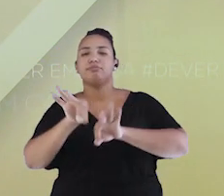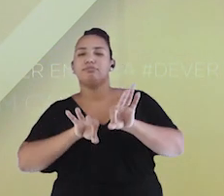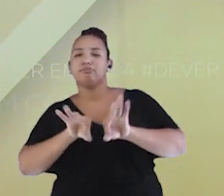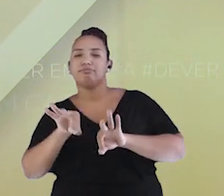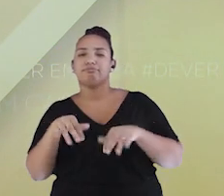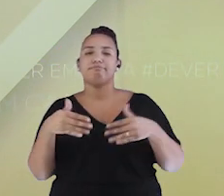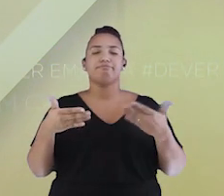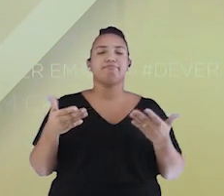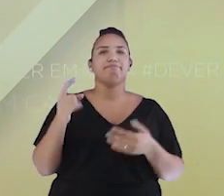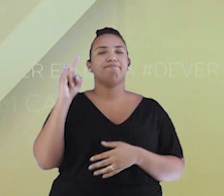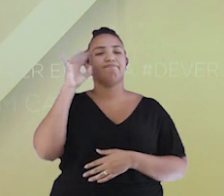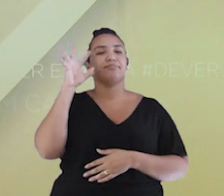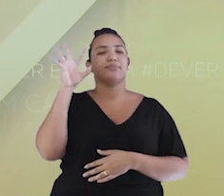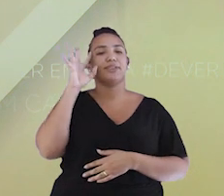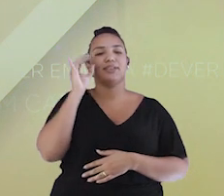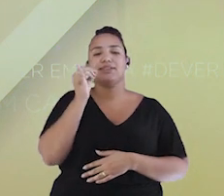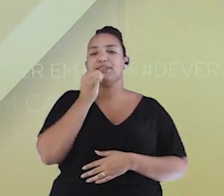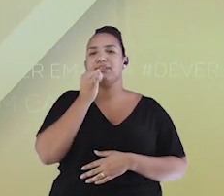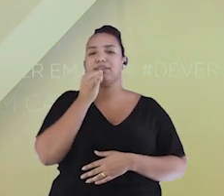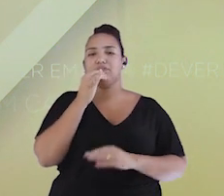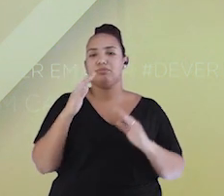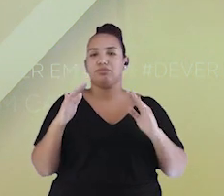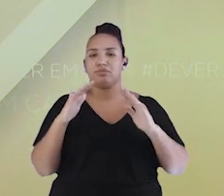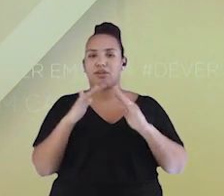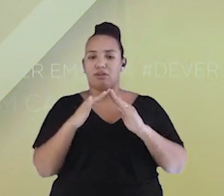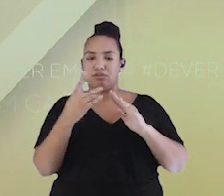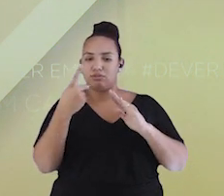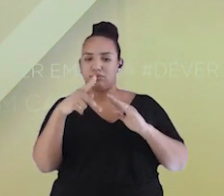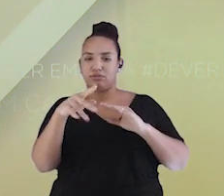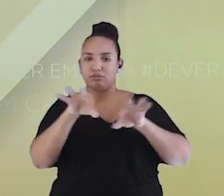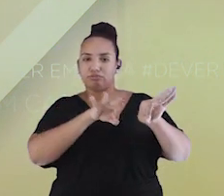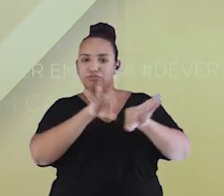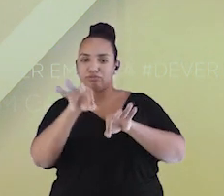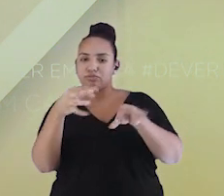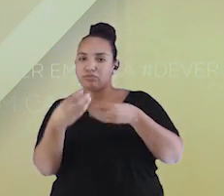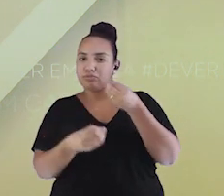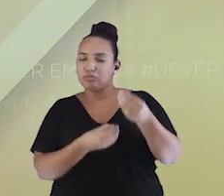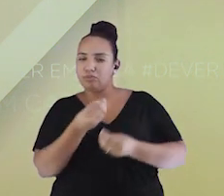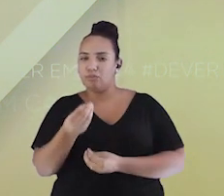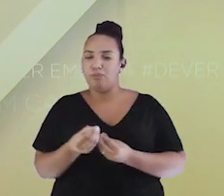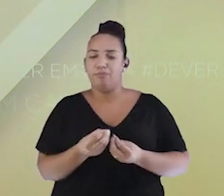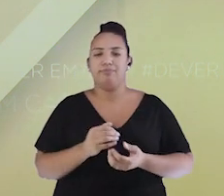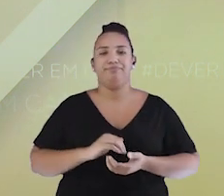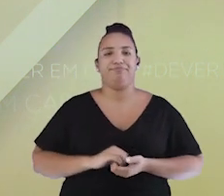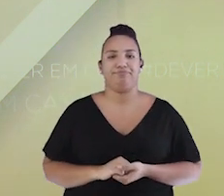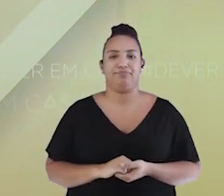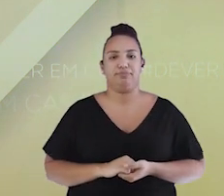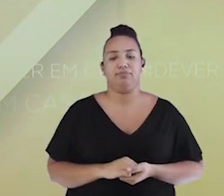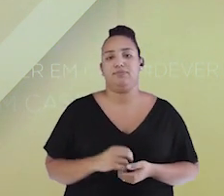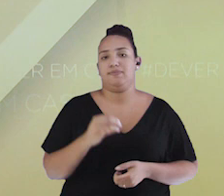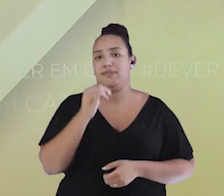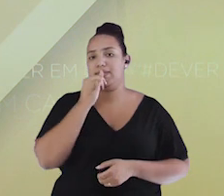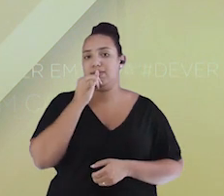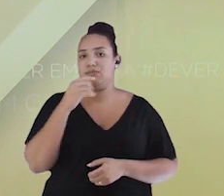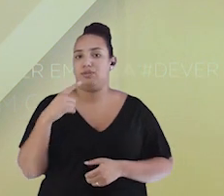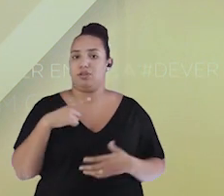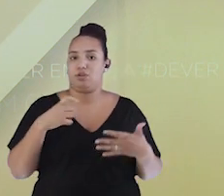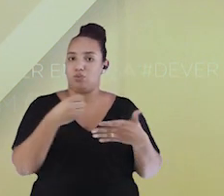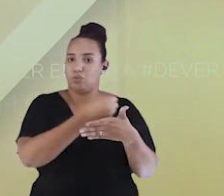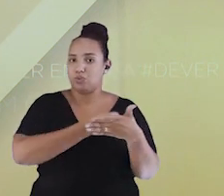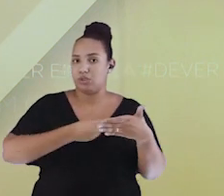Pense, por exemplo, em como o espaço da sua residência é organizado. Uma cozinha para preparar